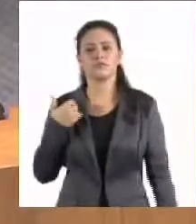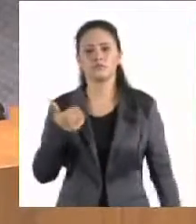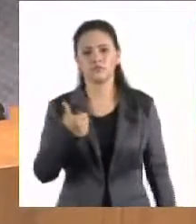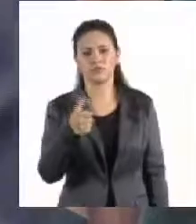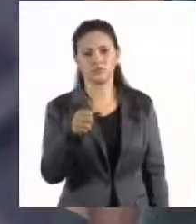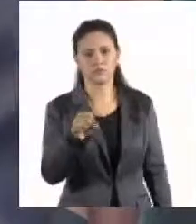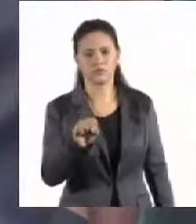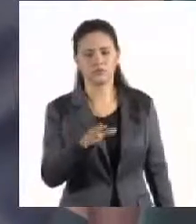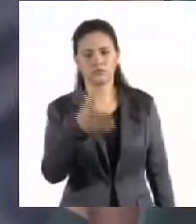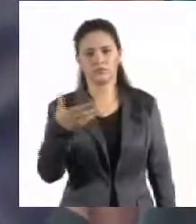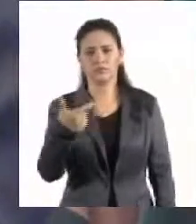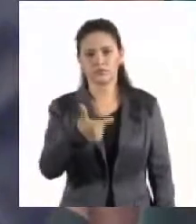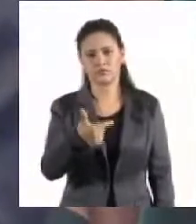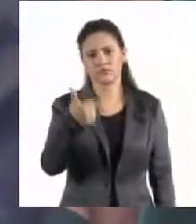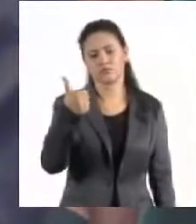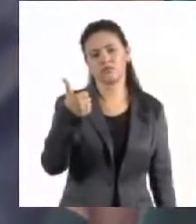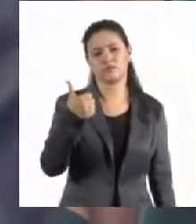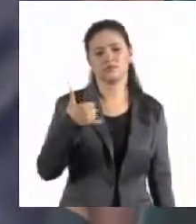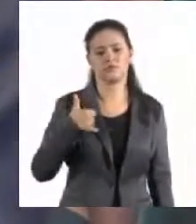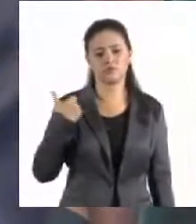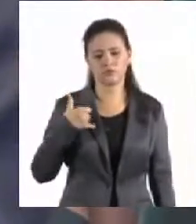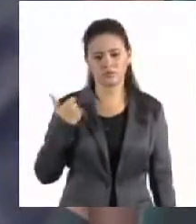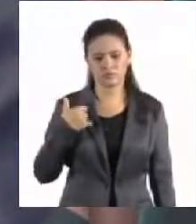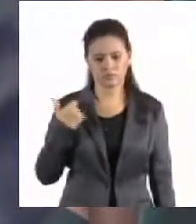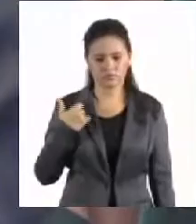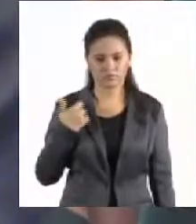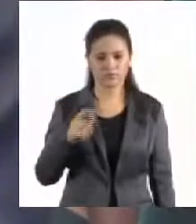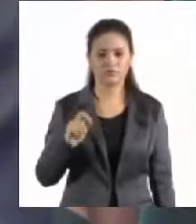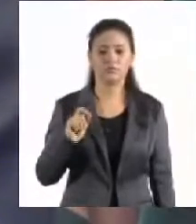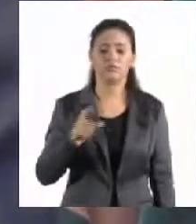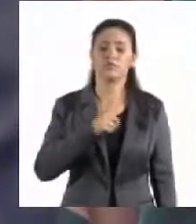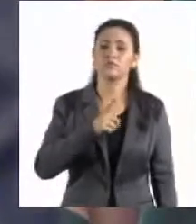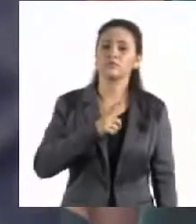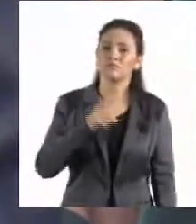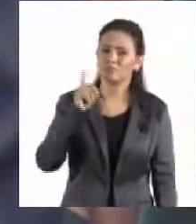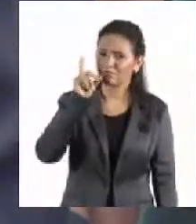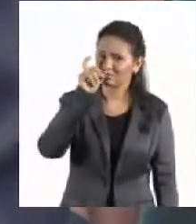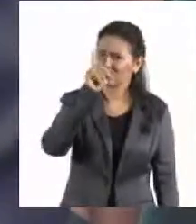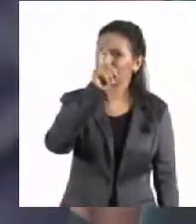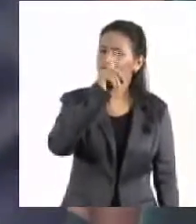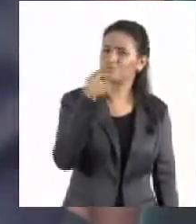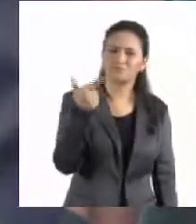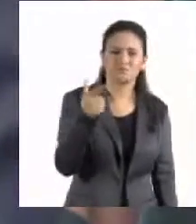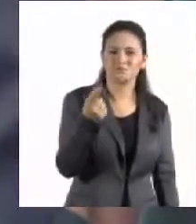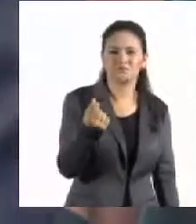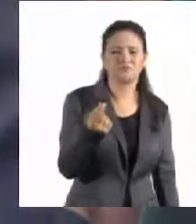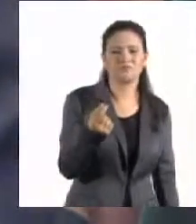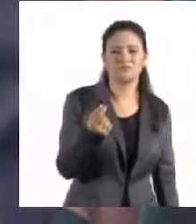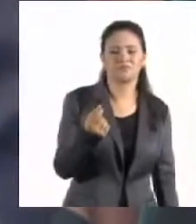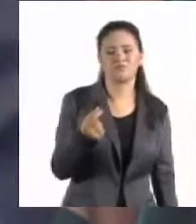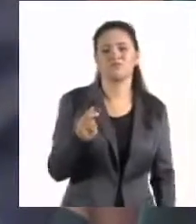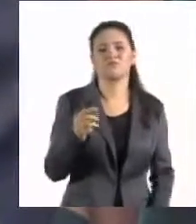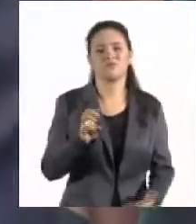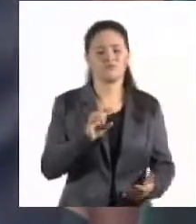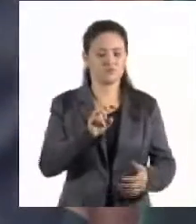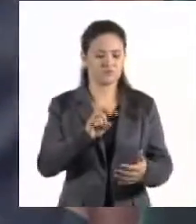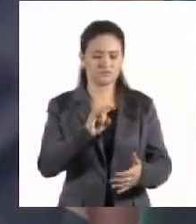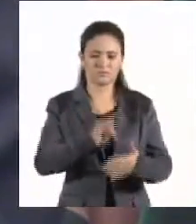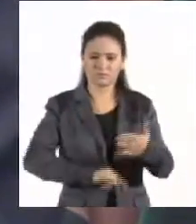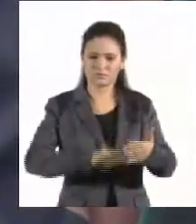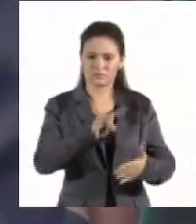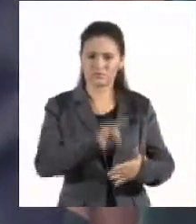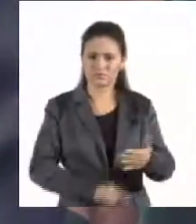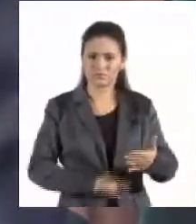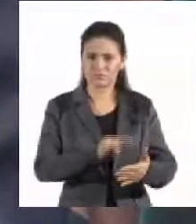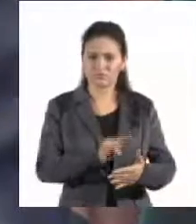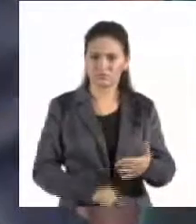oportunidade, jovens que vivem na sua dificuldade de ter recursos para tirar um documento tão importante, inclusive para a inserção no mercado